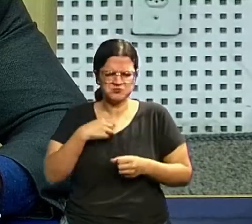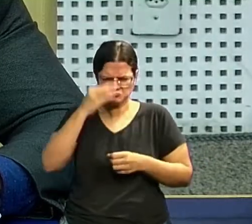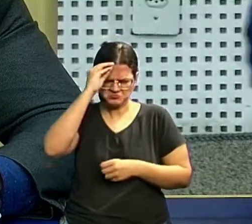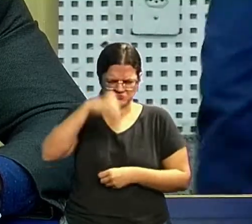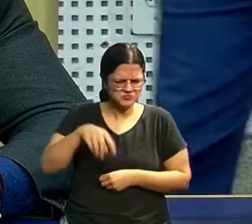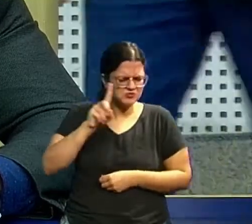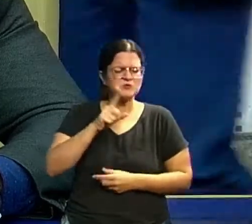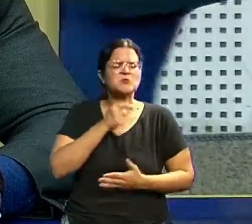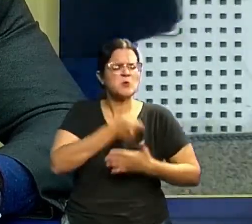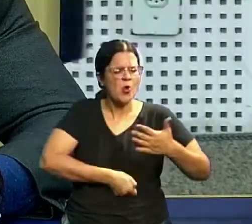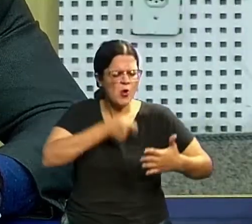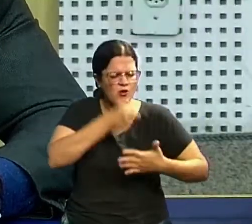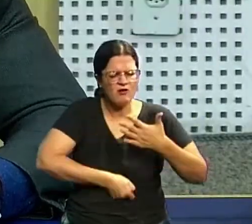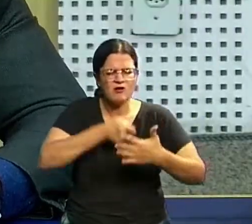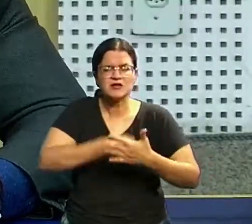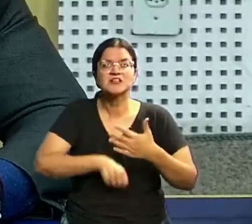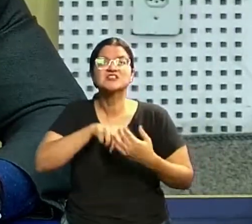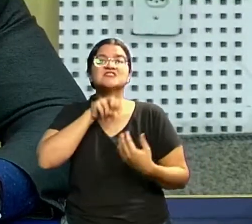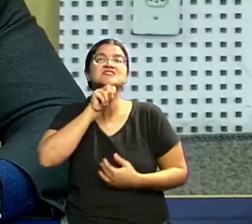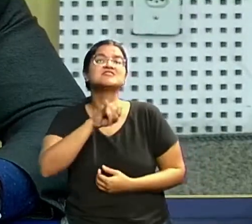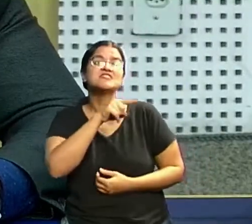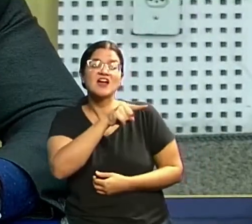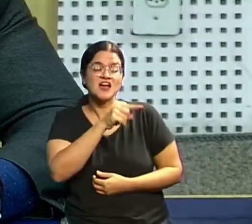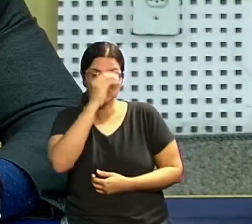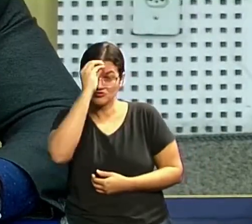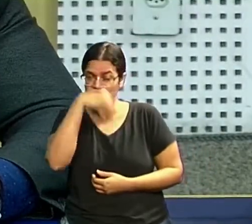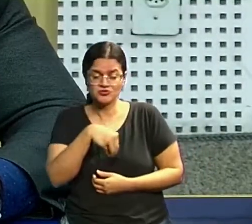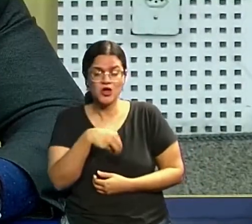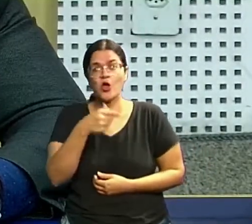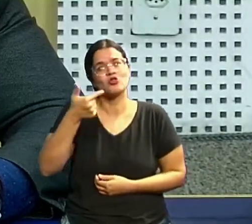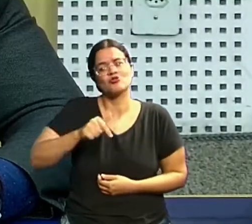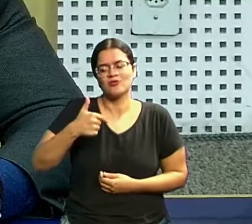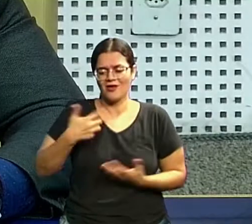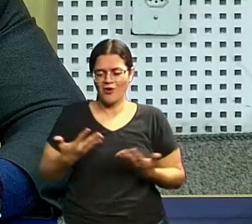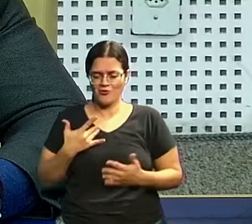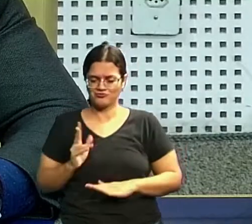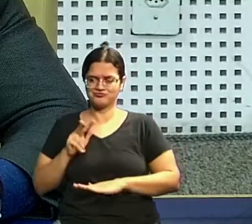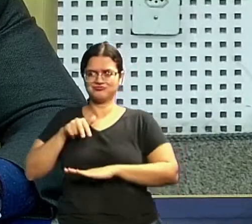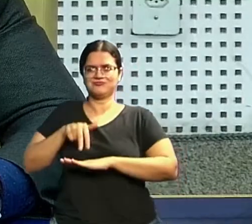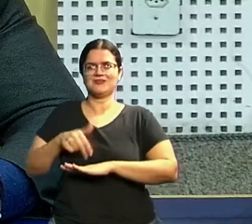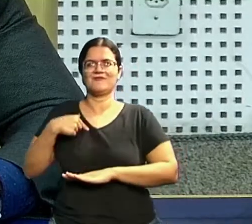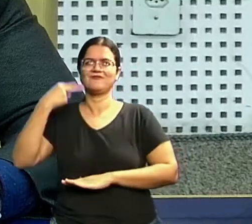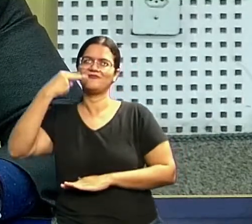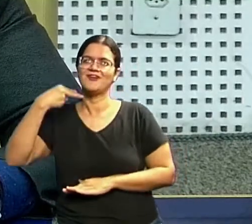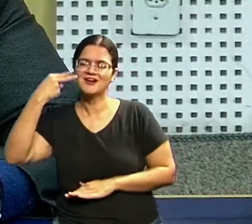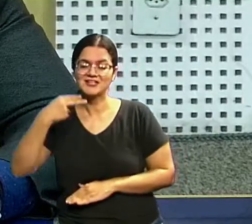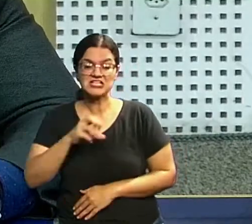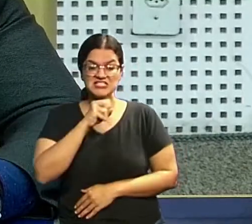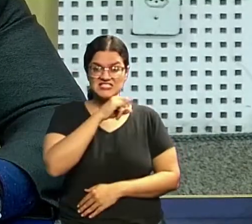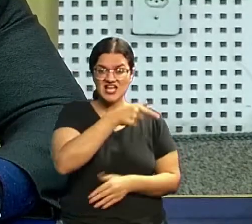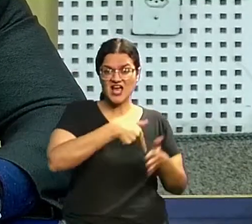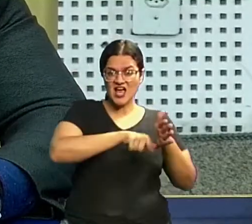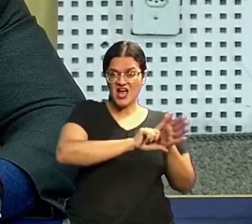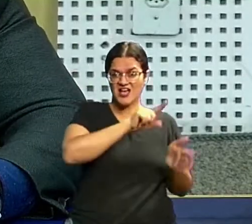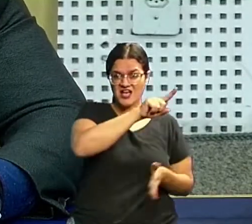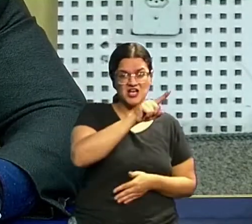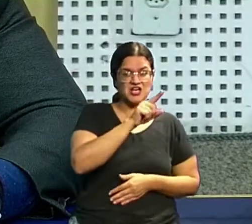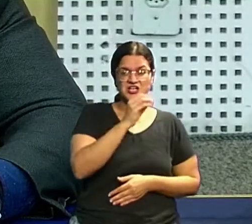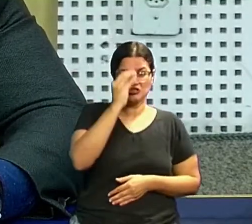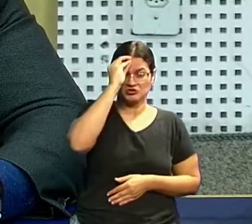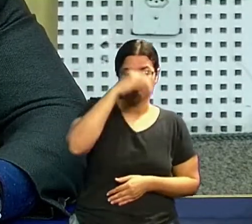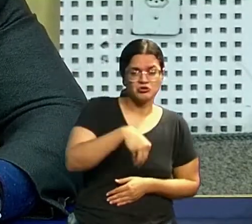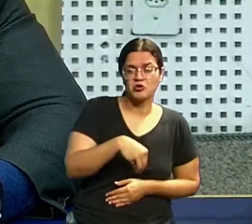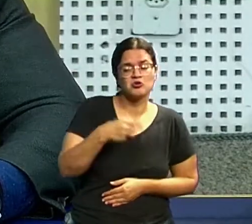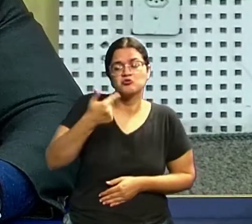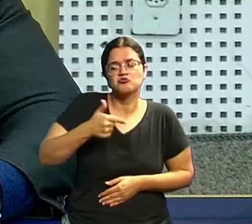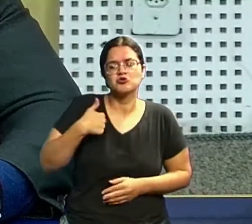desistiu, porque se ela tivesse desistido, não teria um filho vereador por Goiânia com dois mandatos. Se ela tivesse desistido, não teria referência